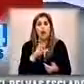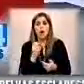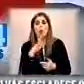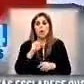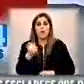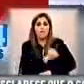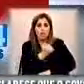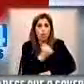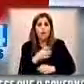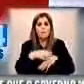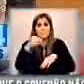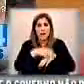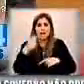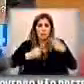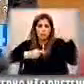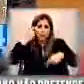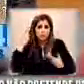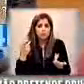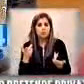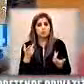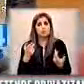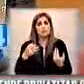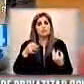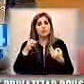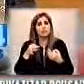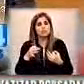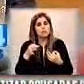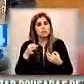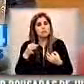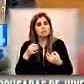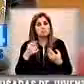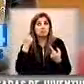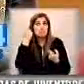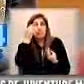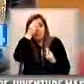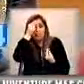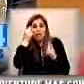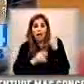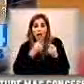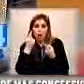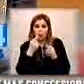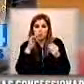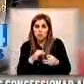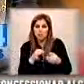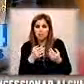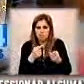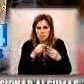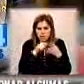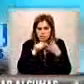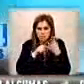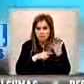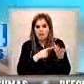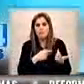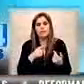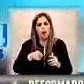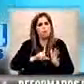da Maia, de Matosinhos, e com certeza estão a escapar a alguns municípios agora. Mas... Isto é um projeto interessante que